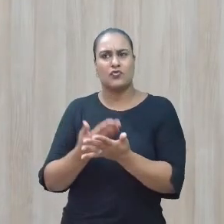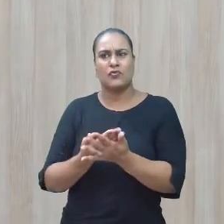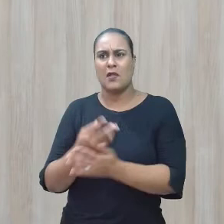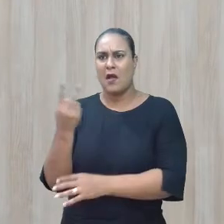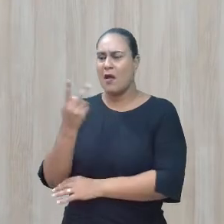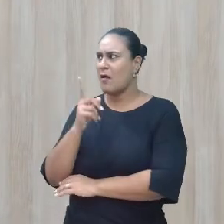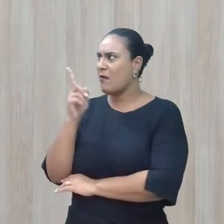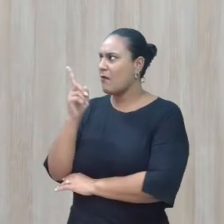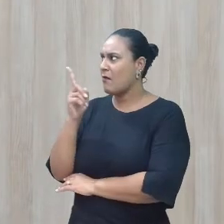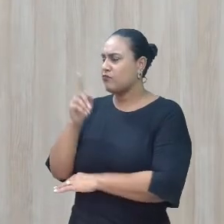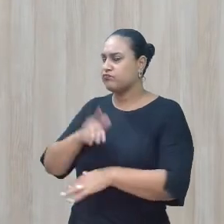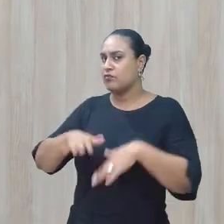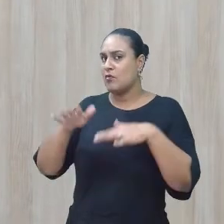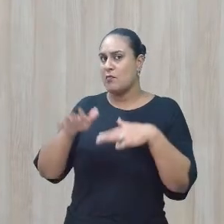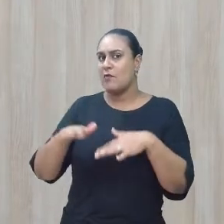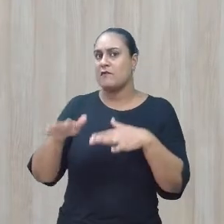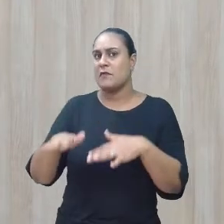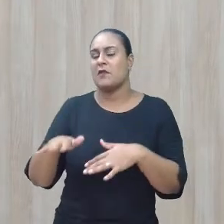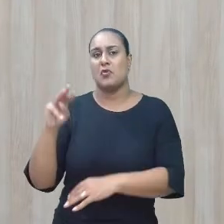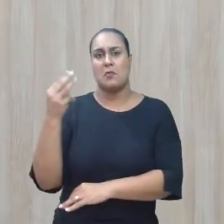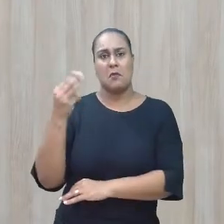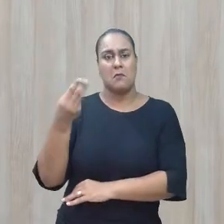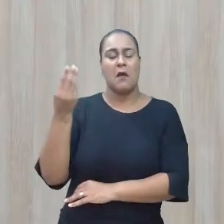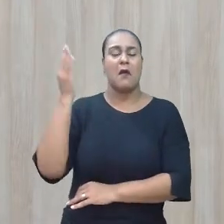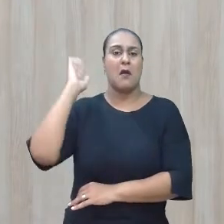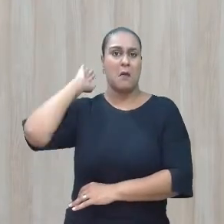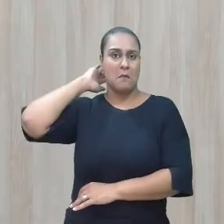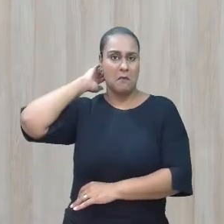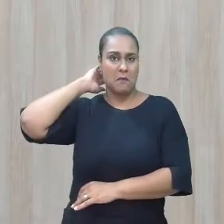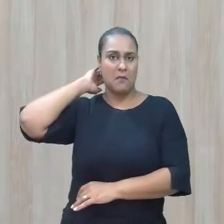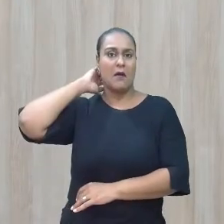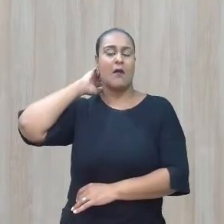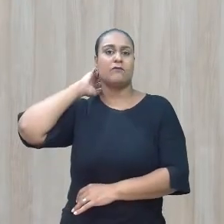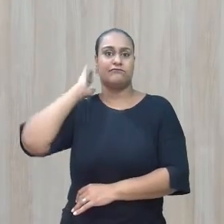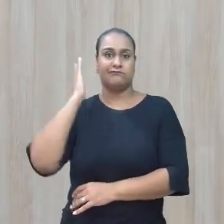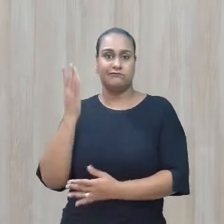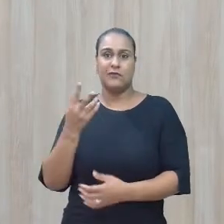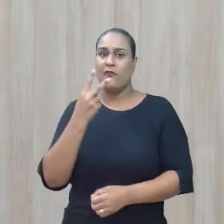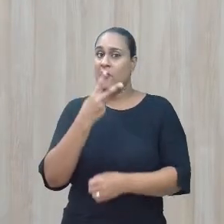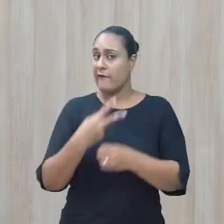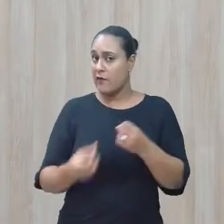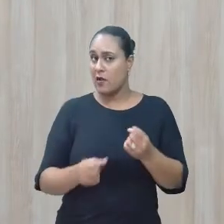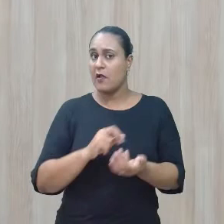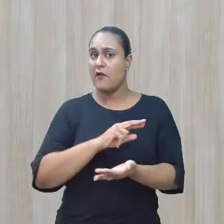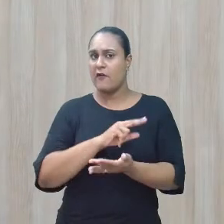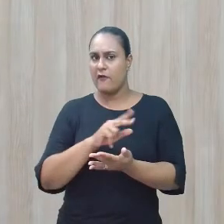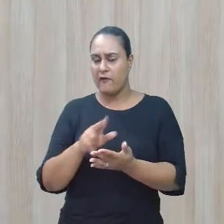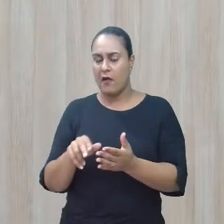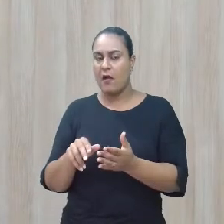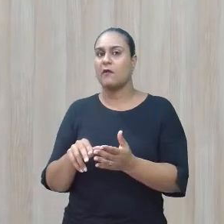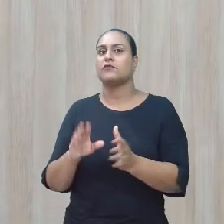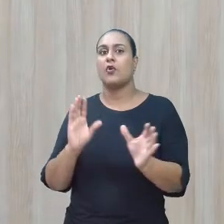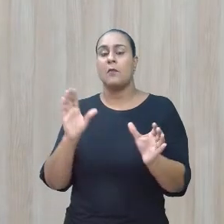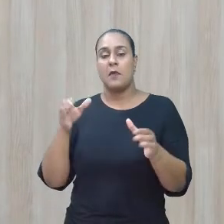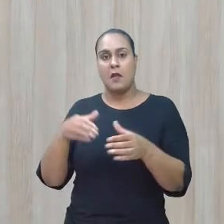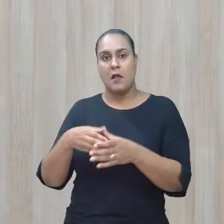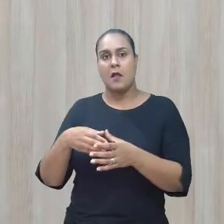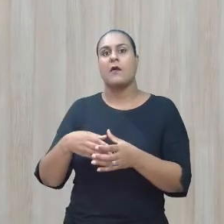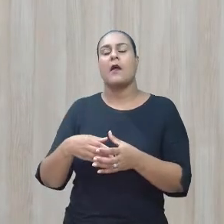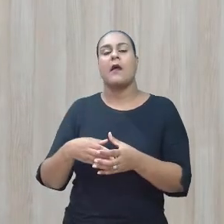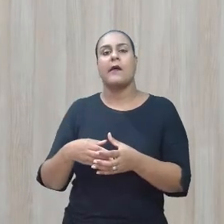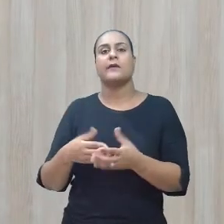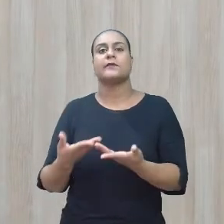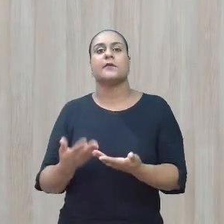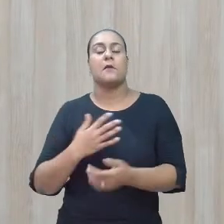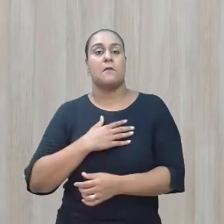que esses trabalhadores no Maranhão, no Pará, vão, né, ser massacrados, né, justamente pela Guarda Nacional, pelo Exército